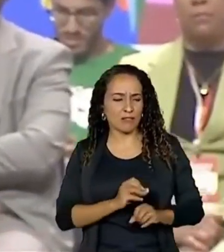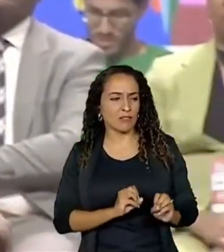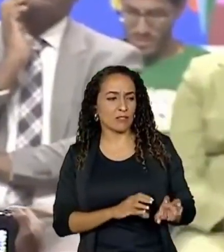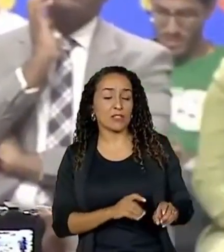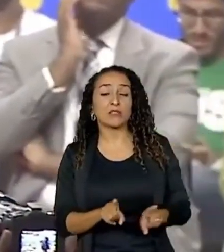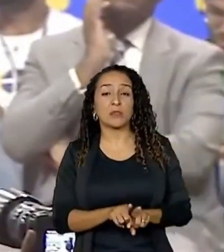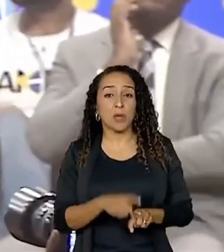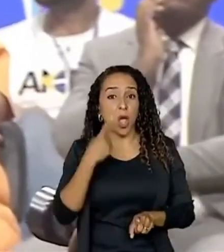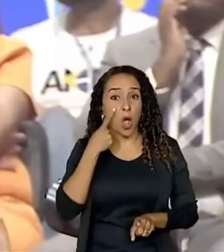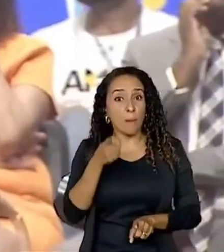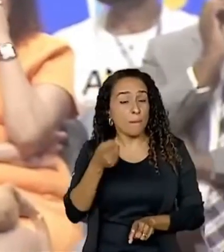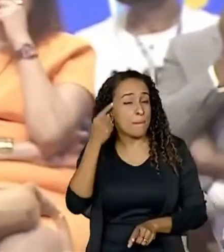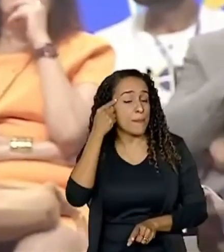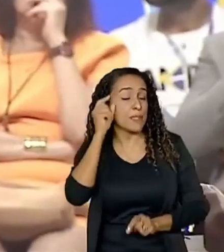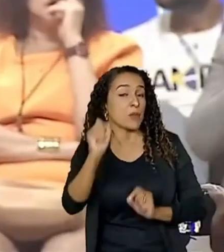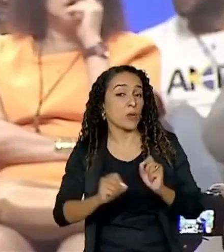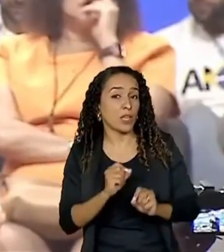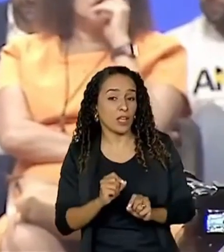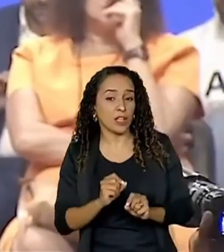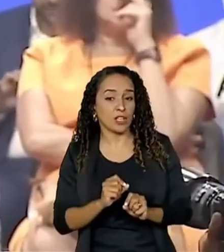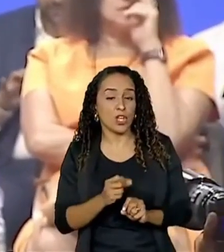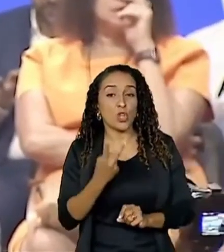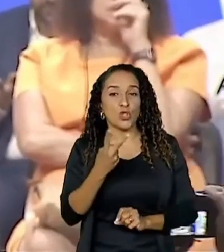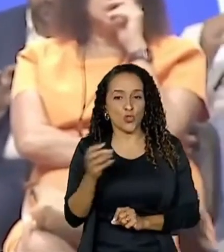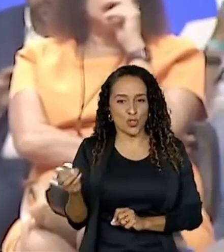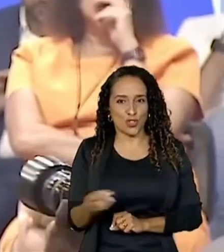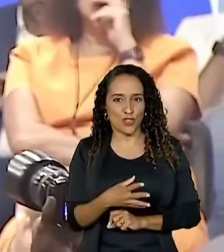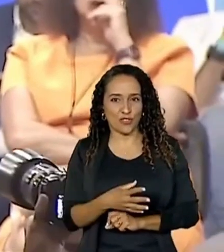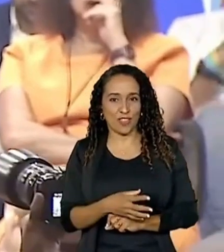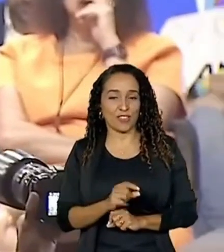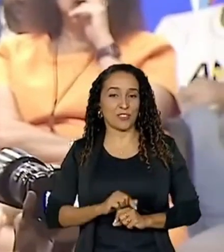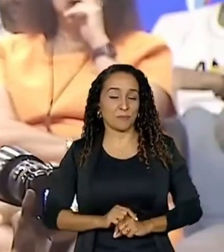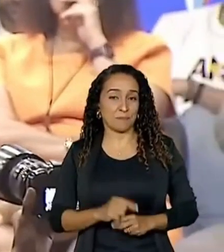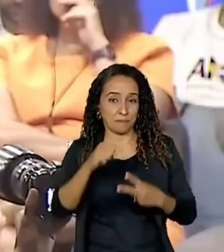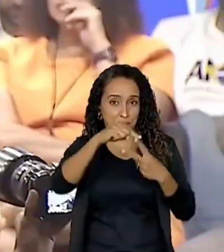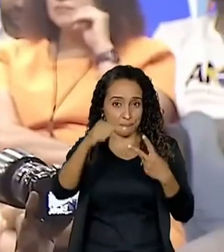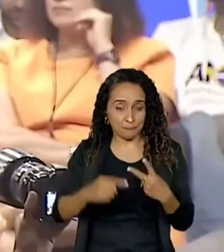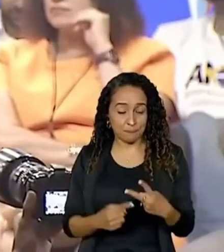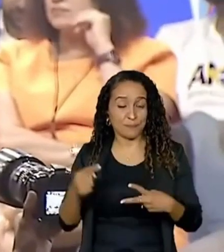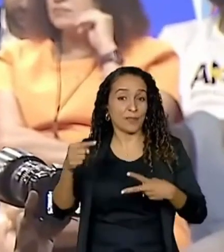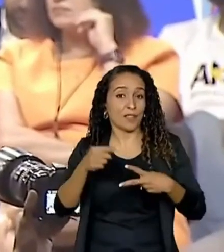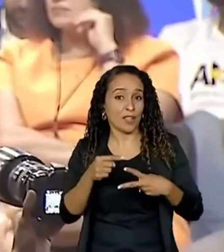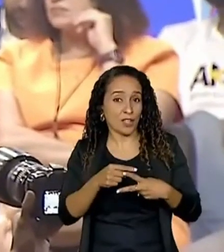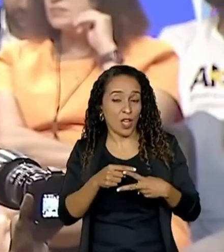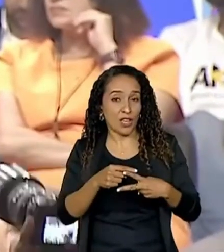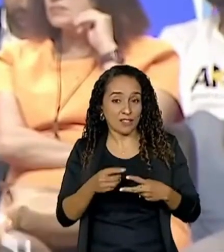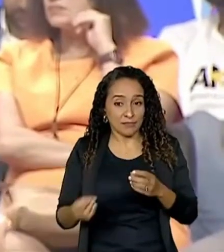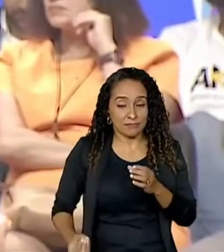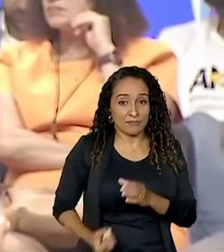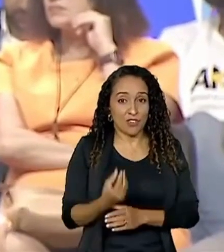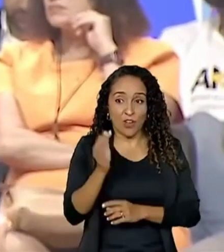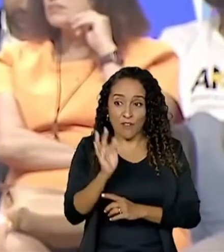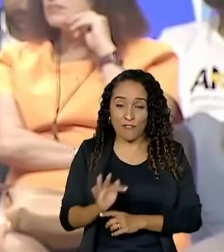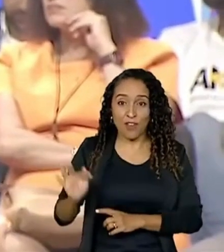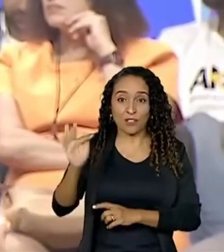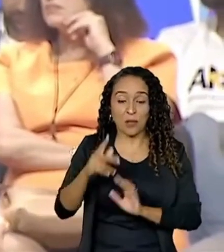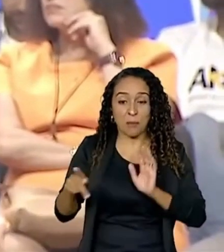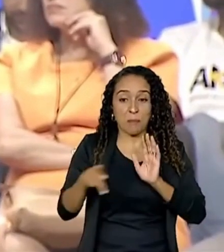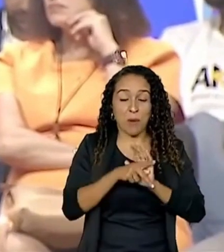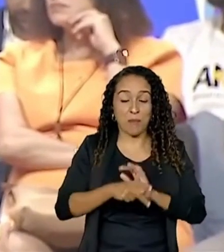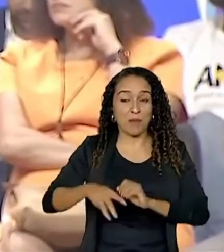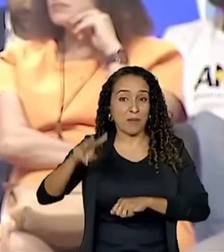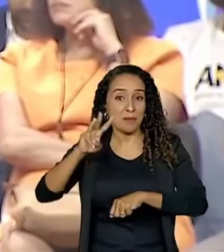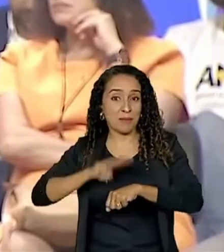Só para vocês terem ideia de duas novidades. Nós estamos criando uma faculdade de matemática no